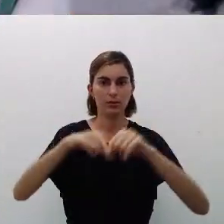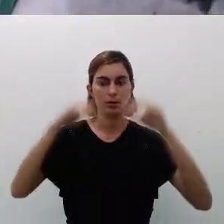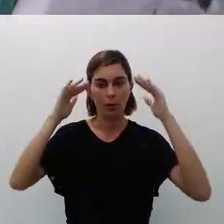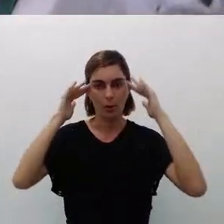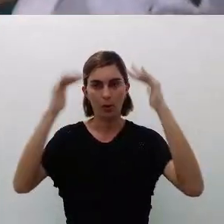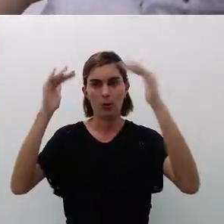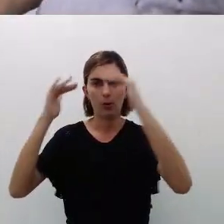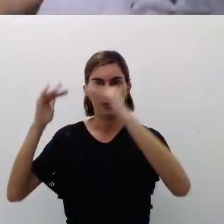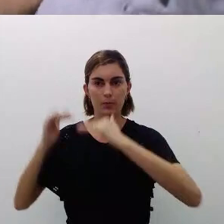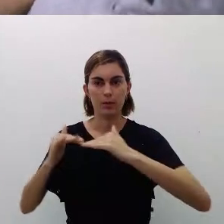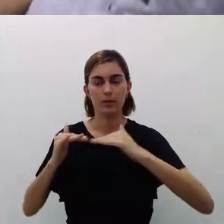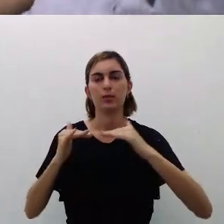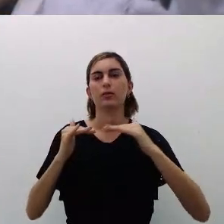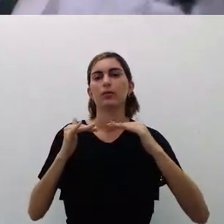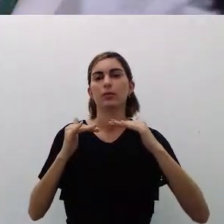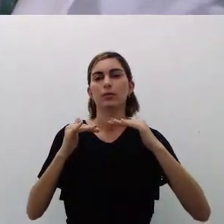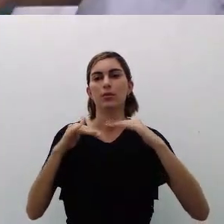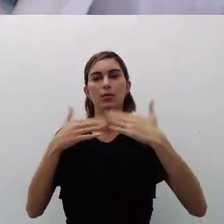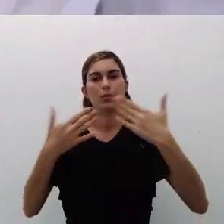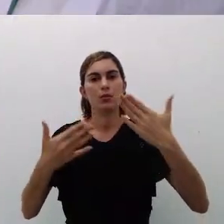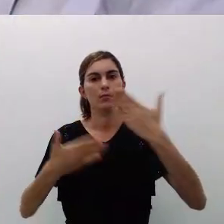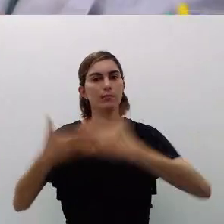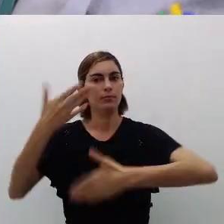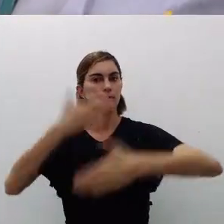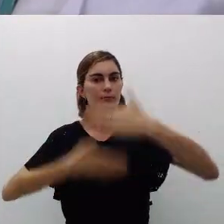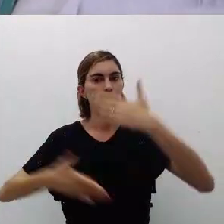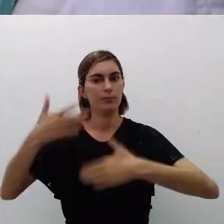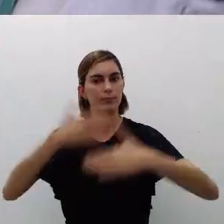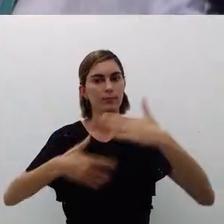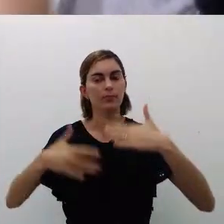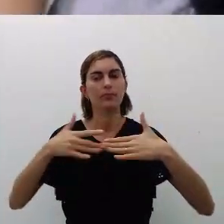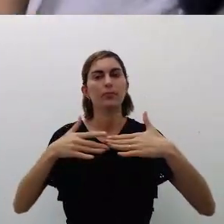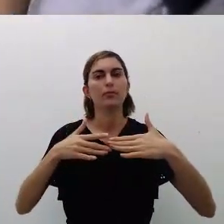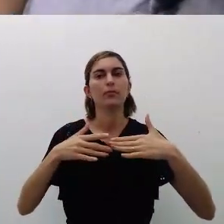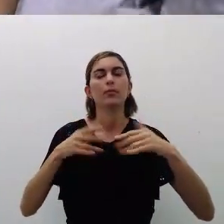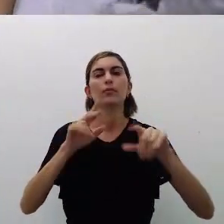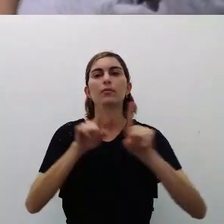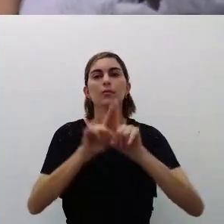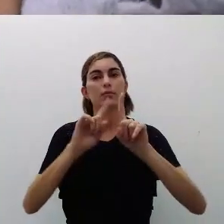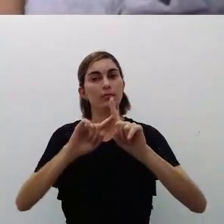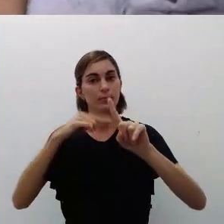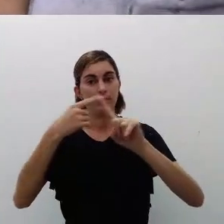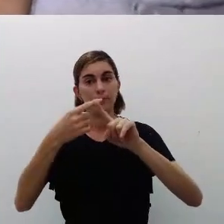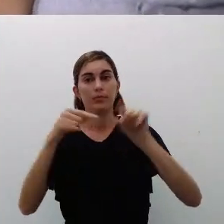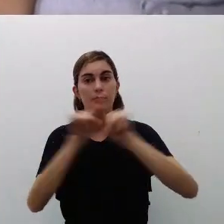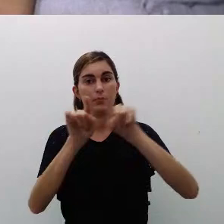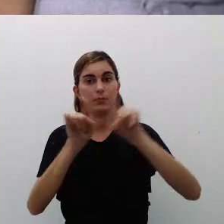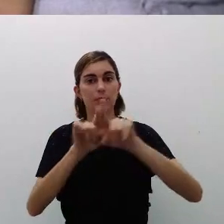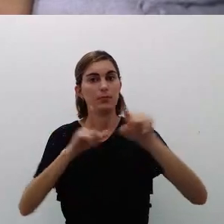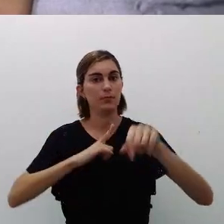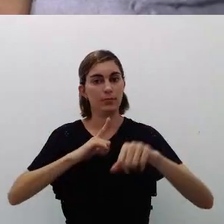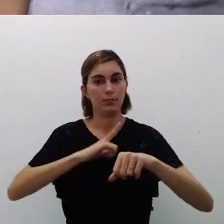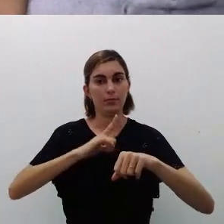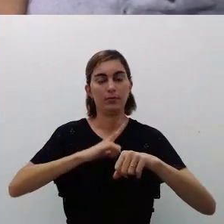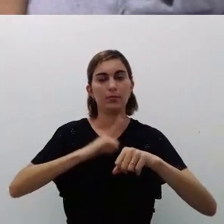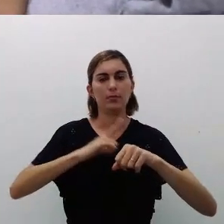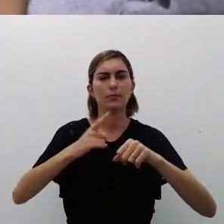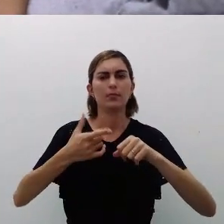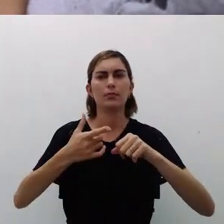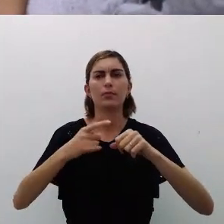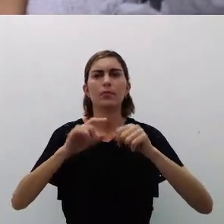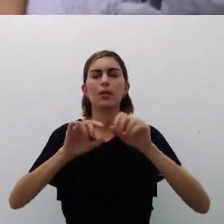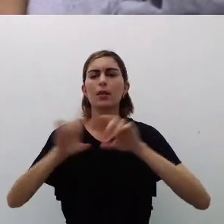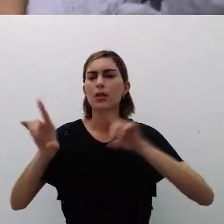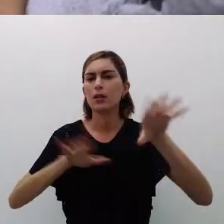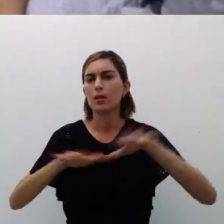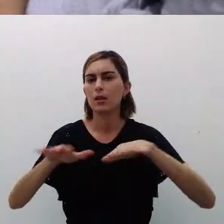proporcional harmoniosa. Além disso, nós temos aqui um equilíbrio dinâmico pelas